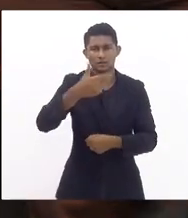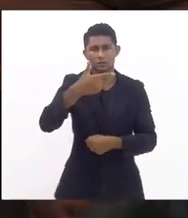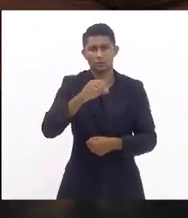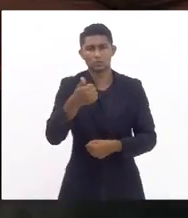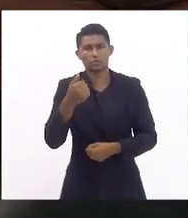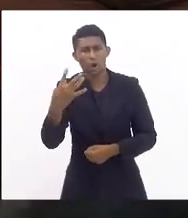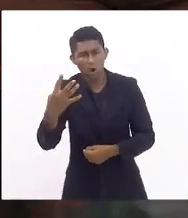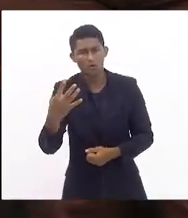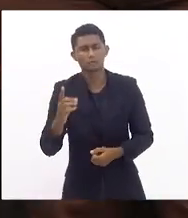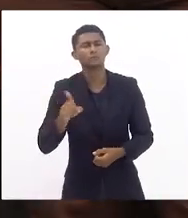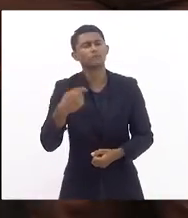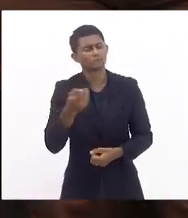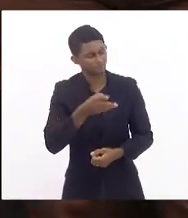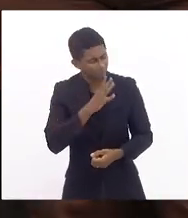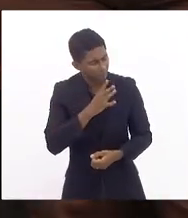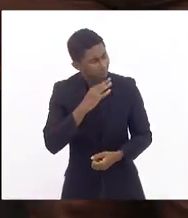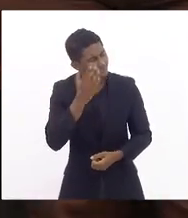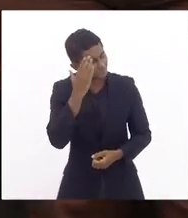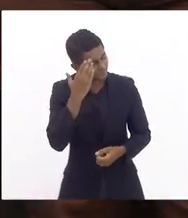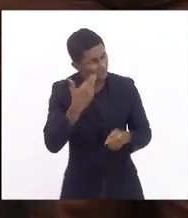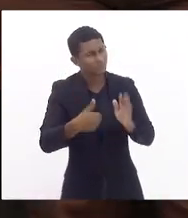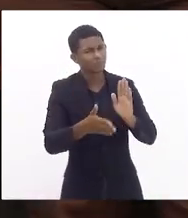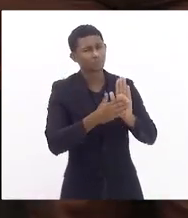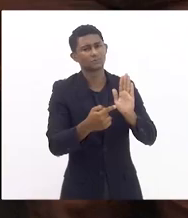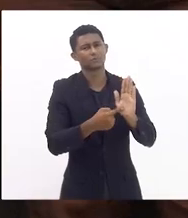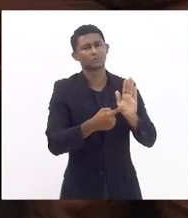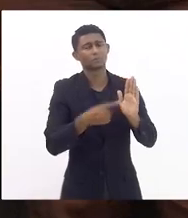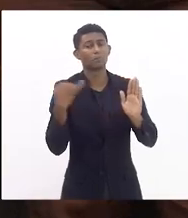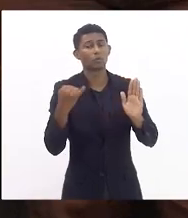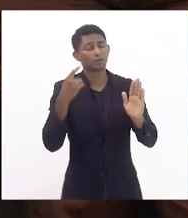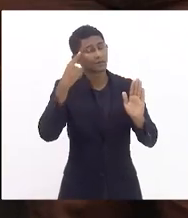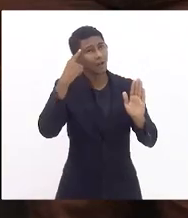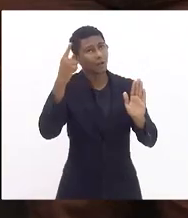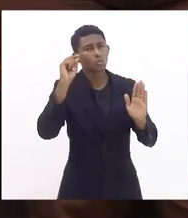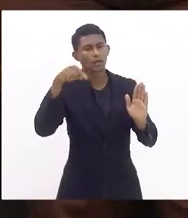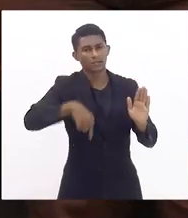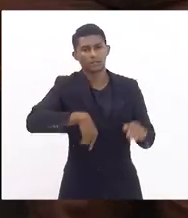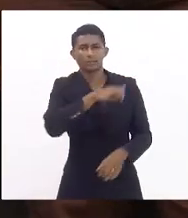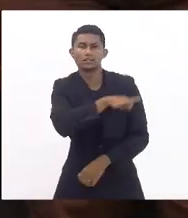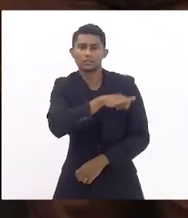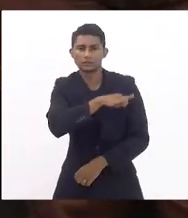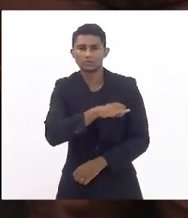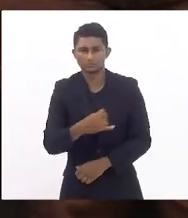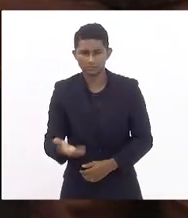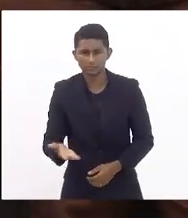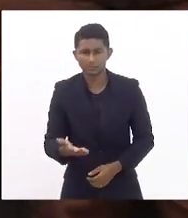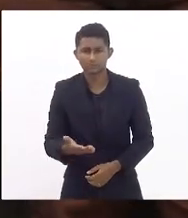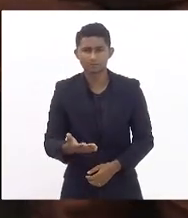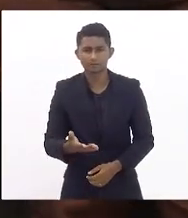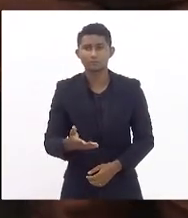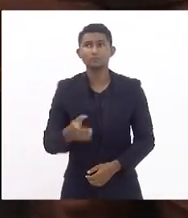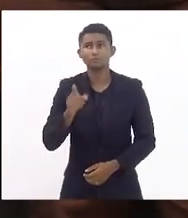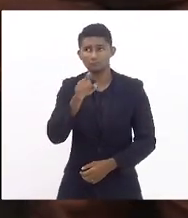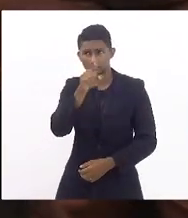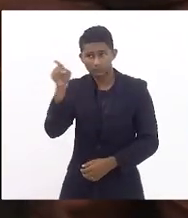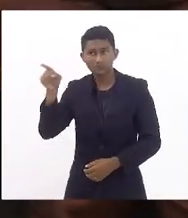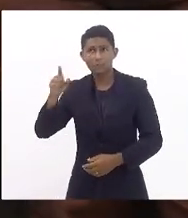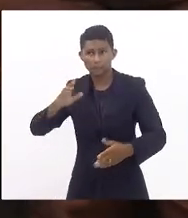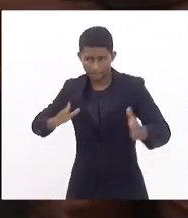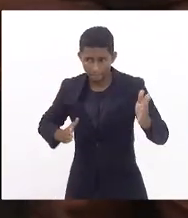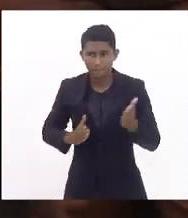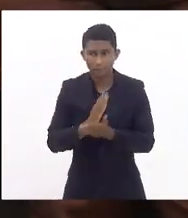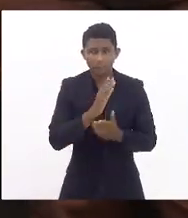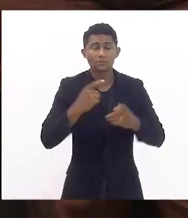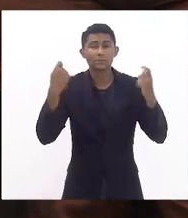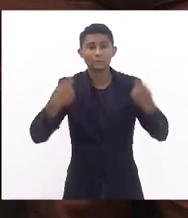pauta. É muito importante lembrar que o Estado do Rio de Janeiro, que além do mérito de quem foi aprovado e tem que ser